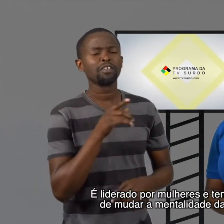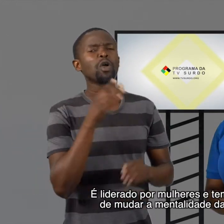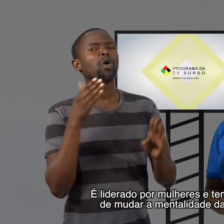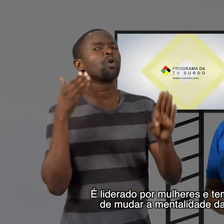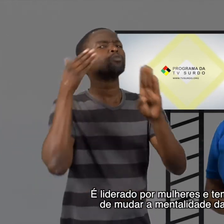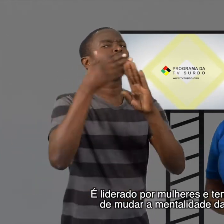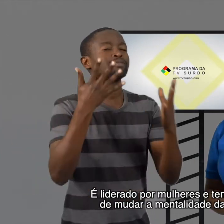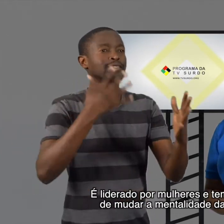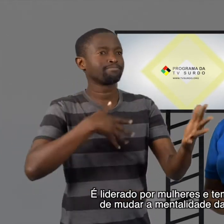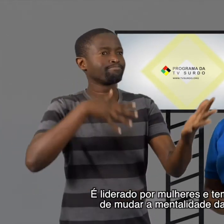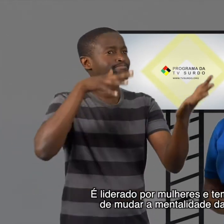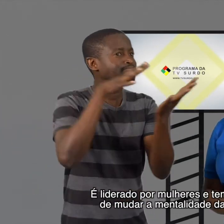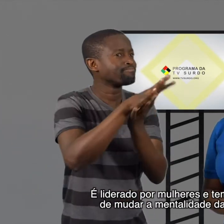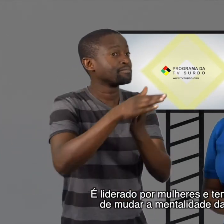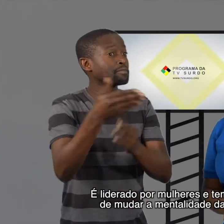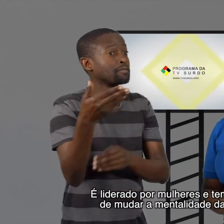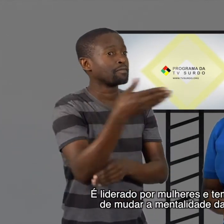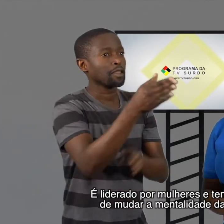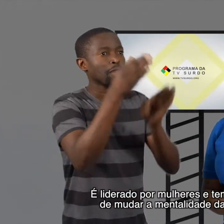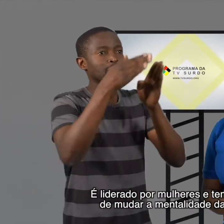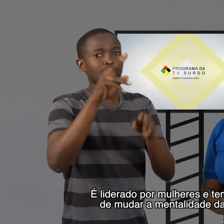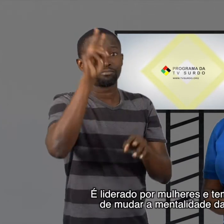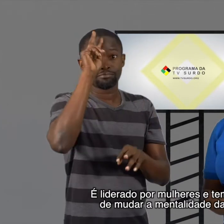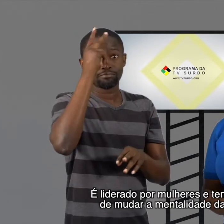de mudar a mentalidade das pessoas.